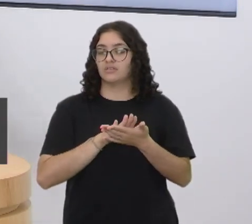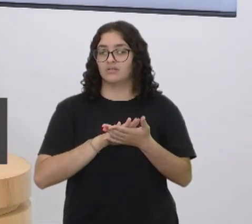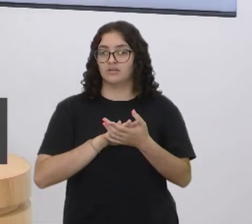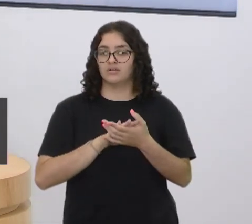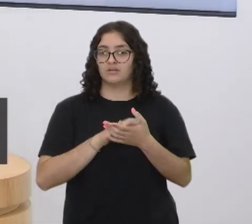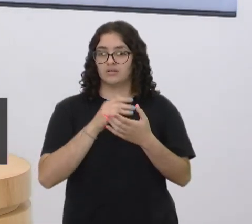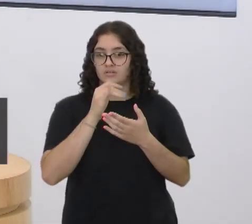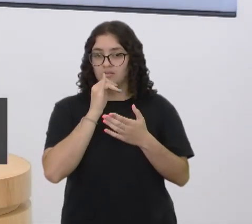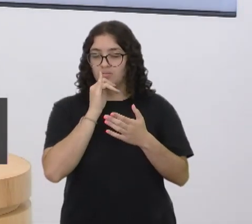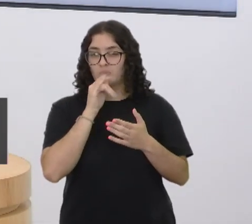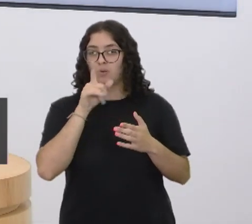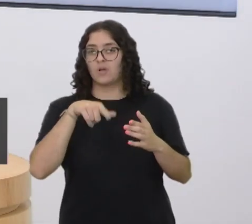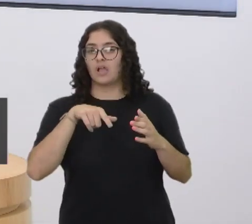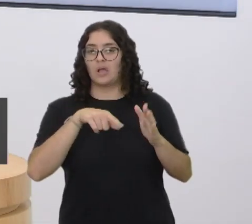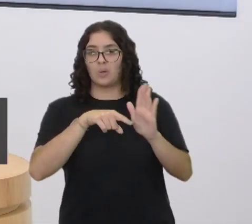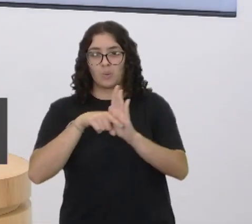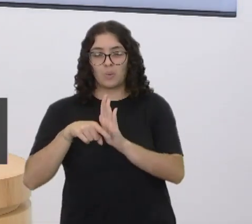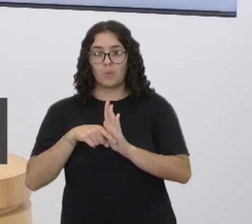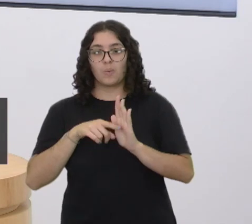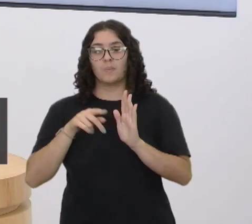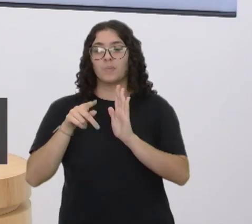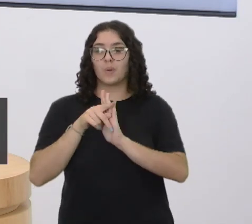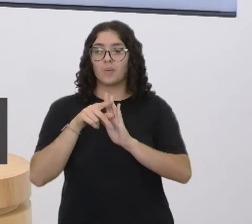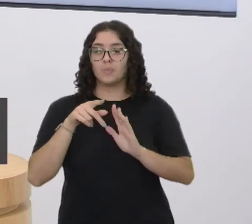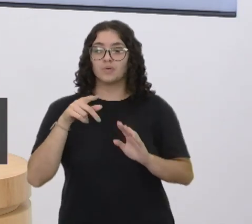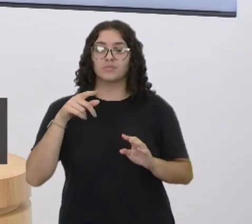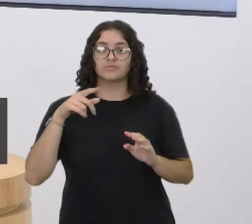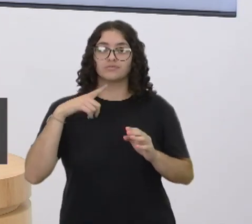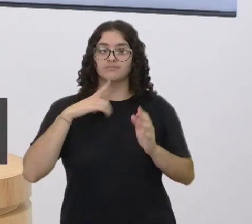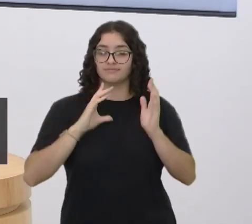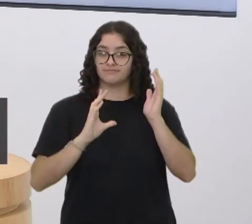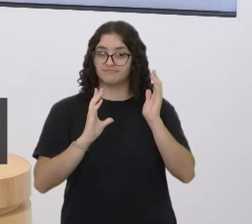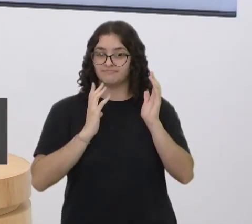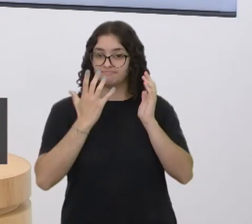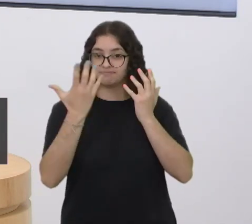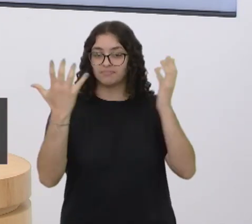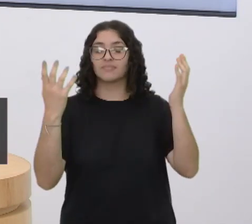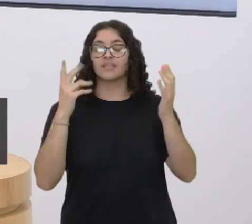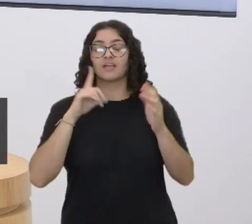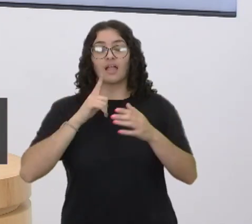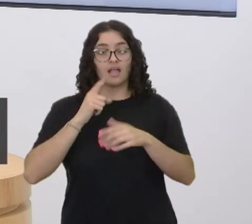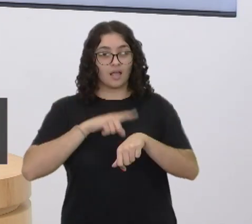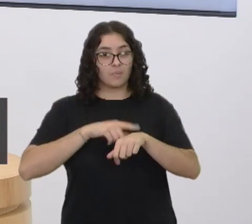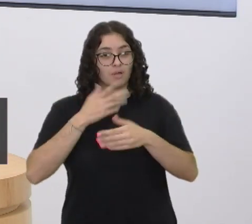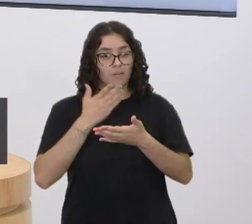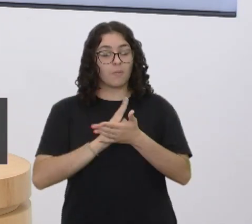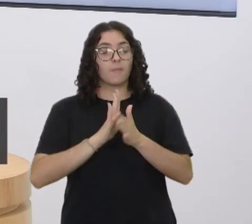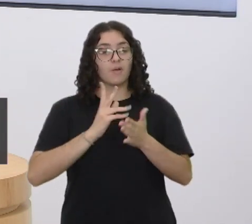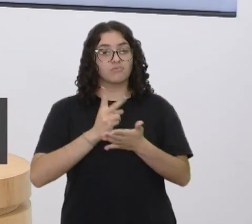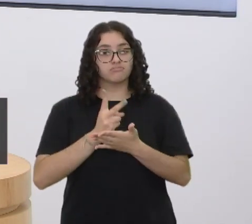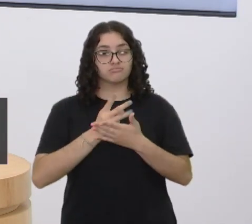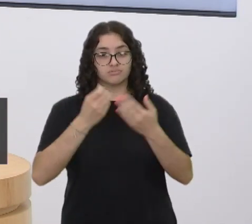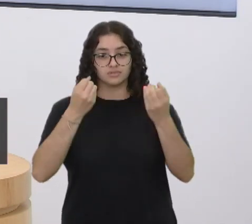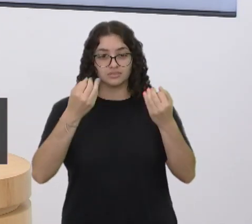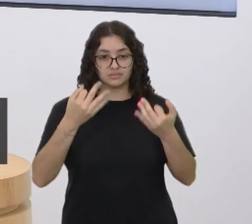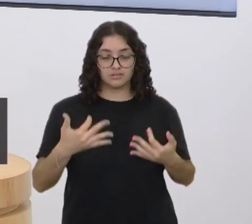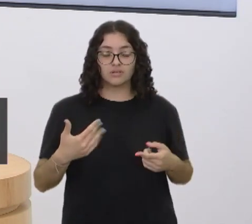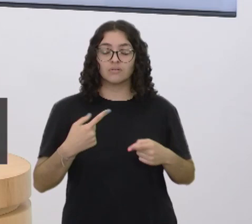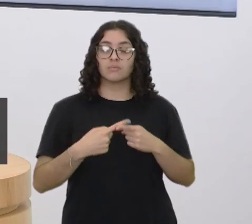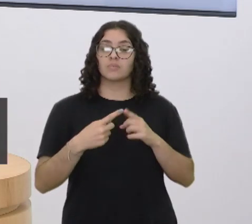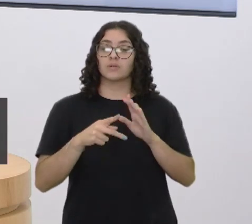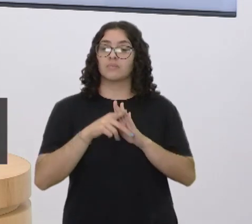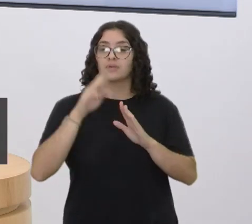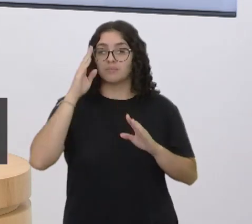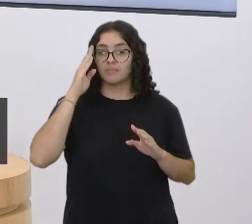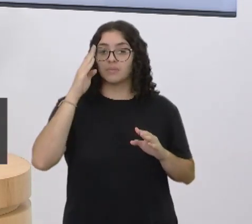coisa negativa para o meio ambiente, fechou? Nosso tempo acabou. A gente vai continuar justamente falando sobre isso, principalmente porque os serviços